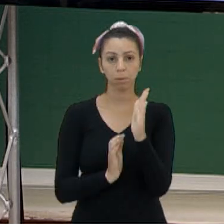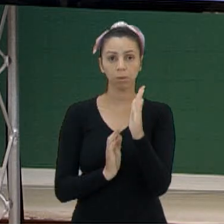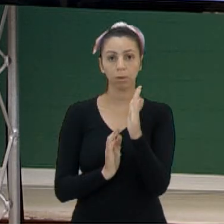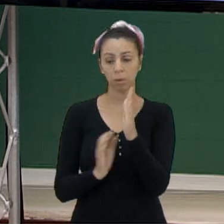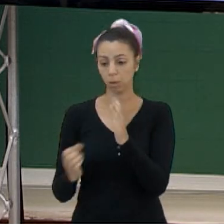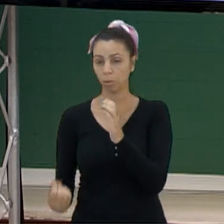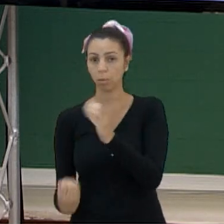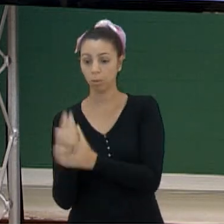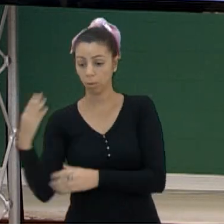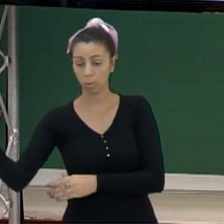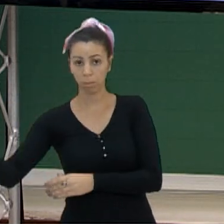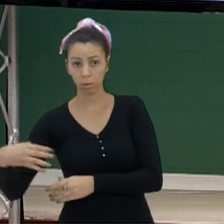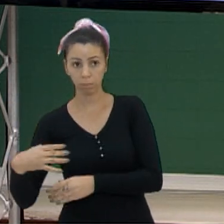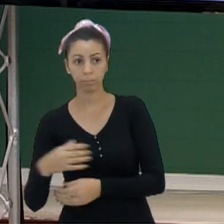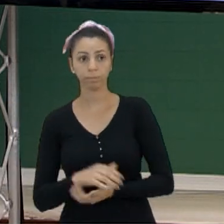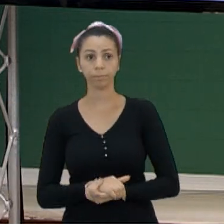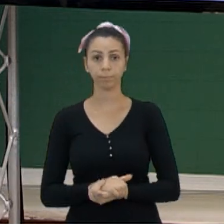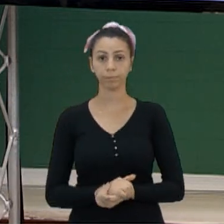o Renascimento, né?